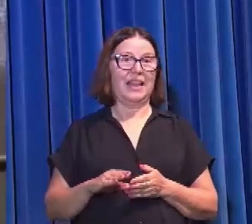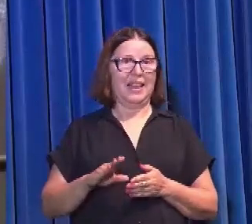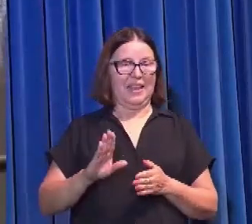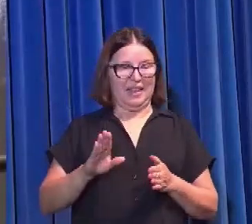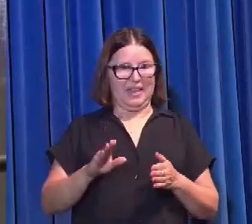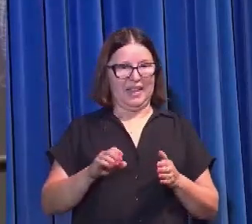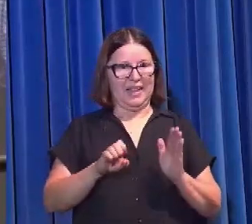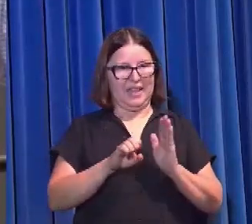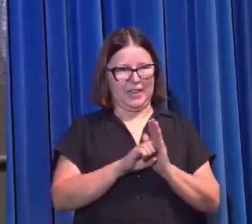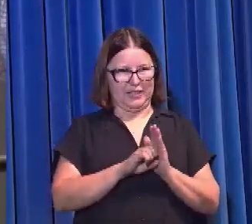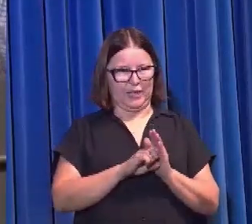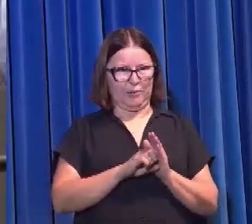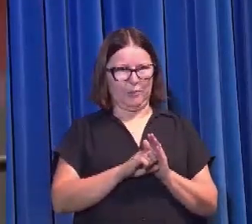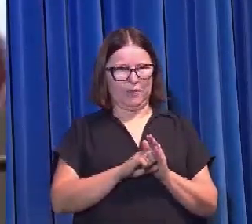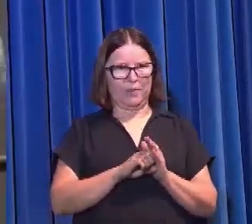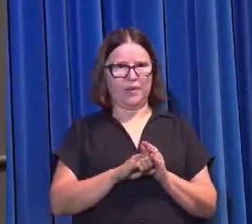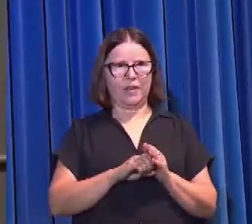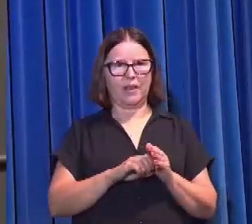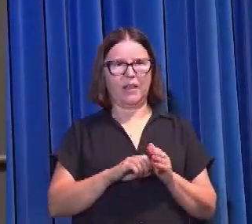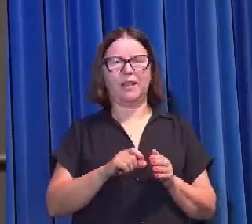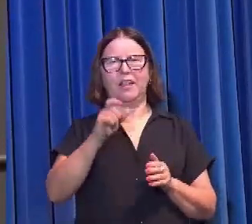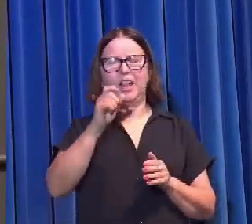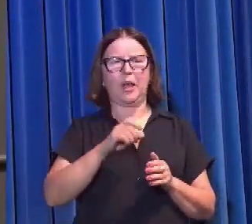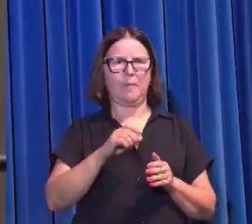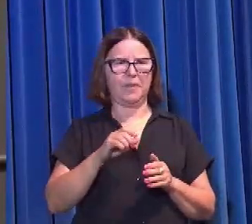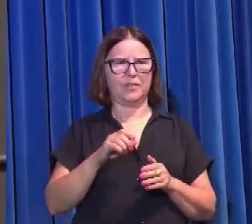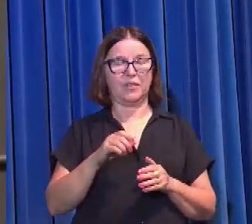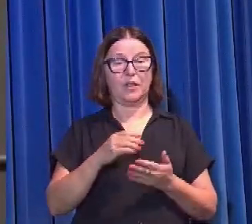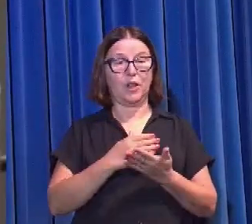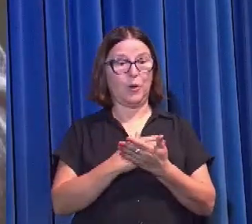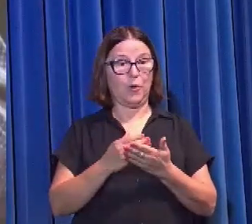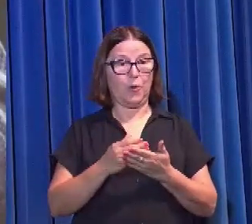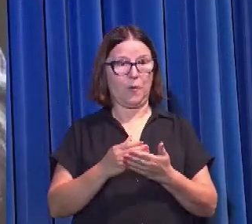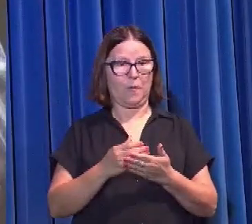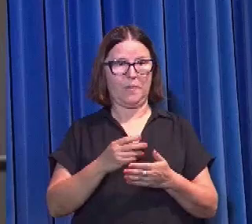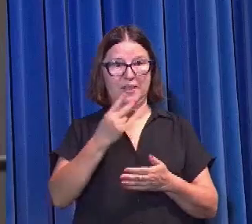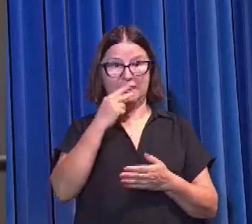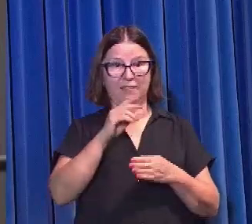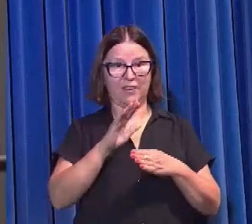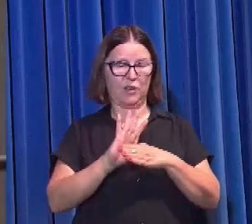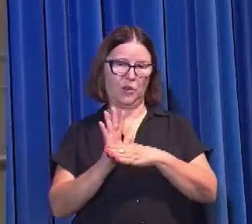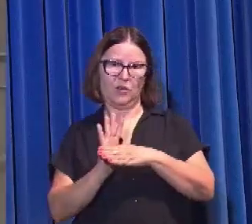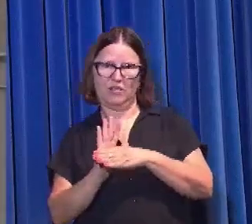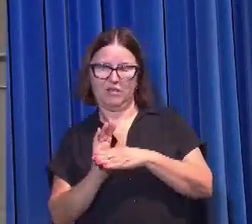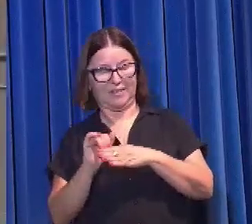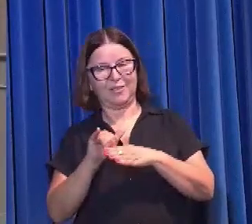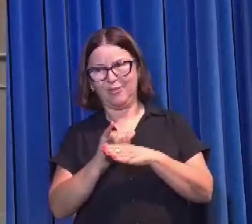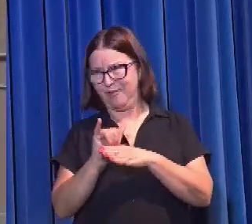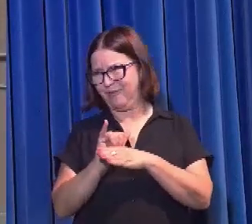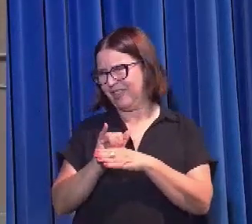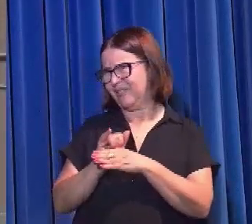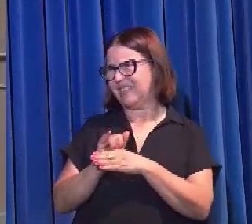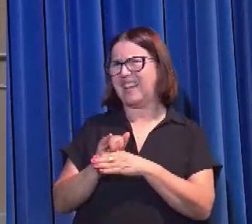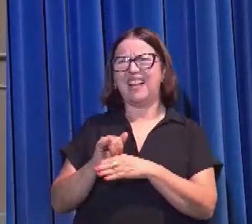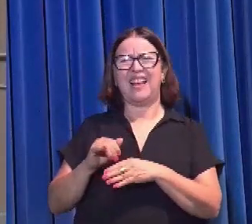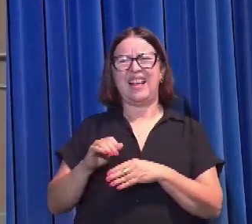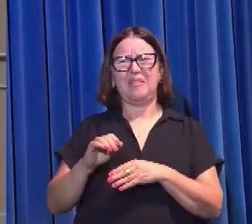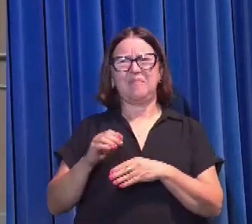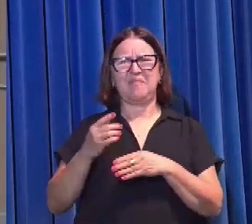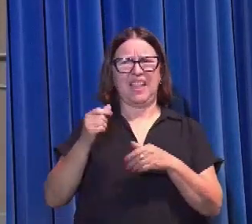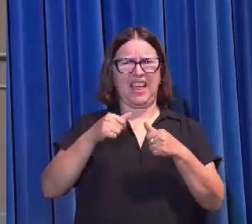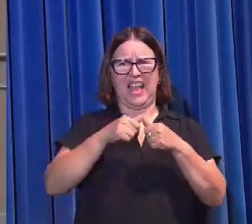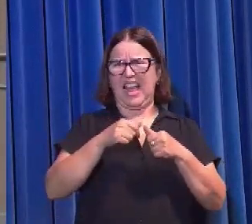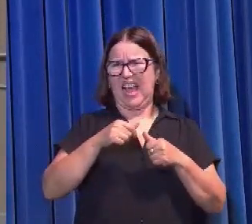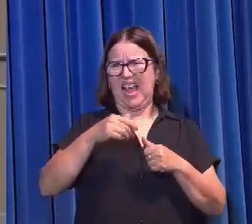Põe outro pregador. Eu não gosto dessa banda aí, eu ponho outro louvor. Agora eu não quero ouvir, vou ouvir outra coisa. Deus age por meio